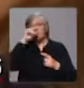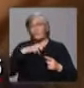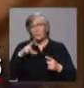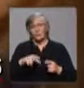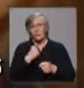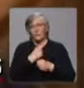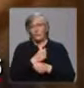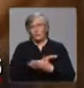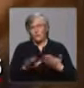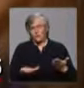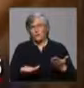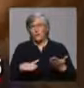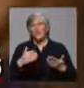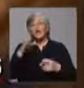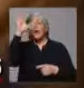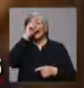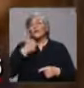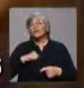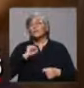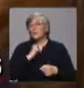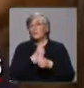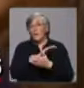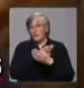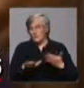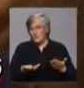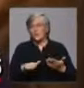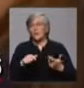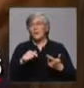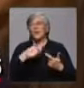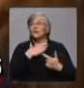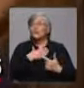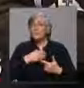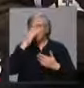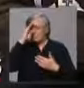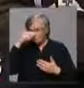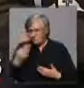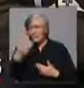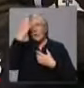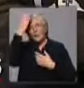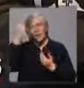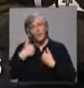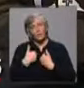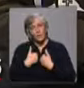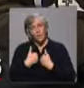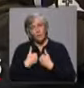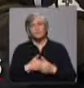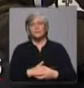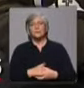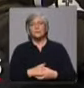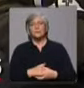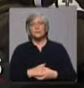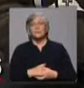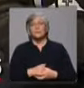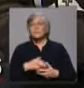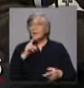a situação e o governo espanhol tampouco. Seria possível Sua Majestade nos ajudar? Uma resposta, e assim